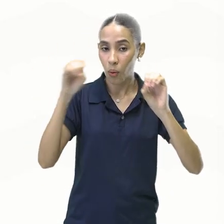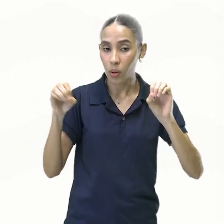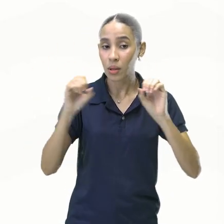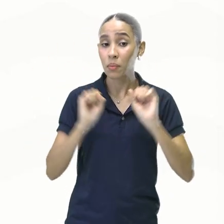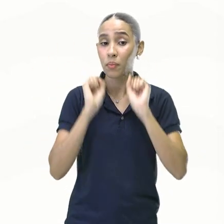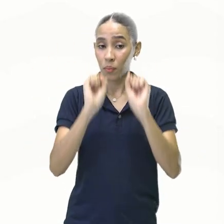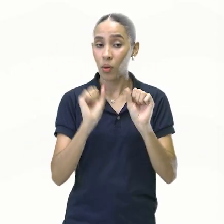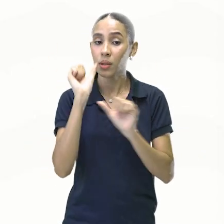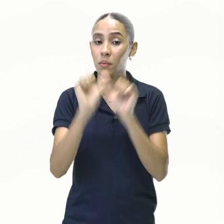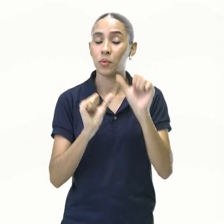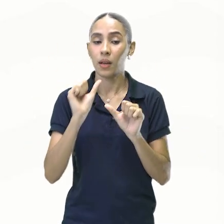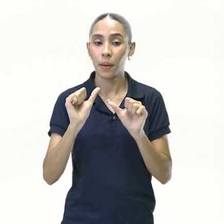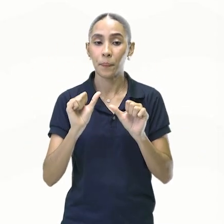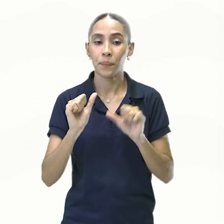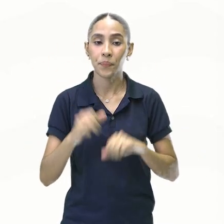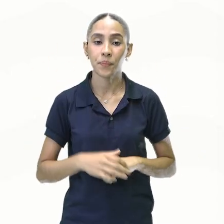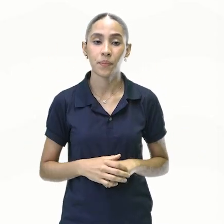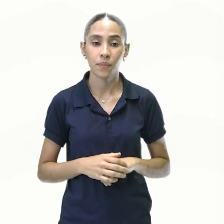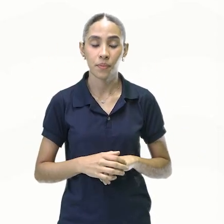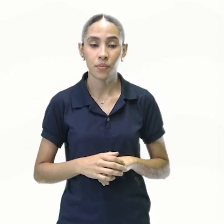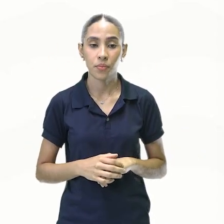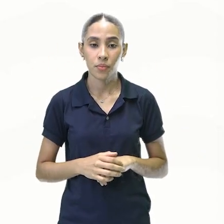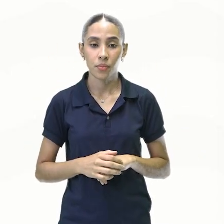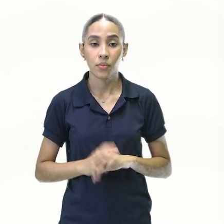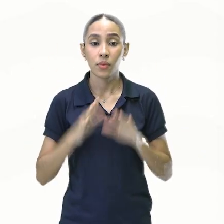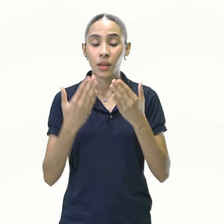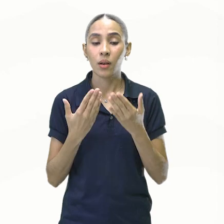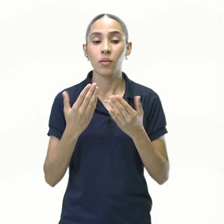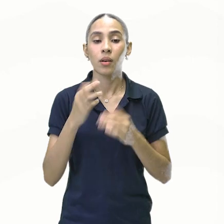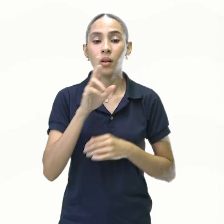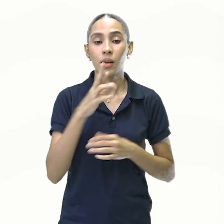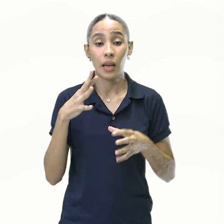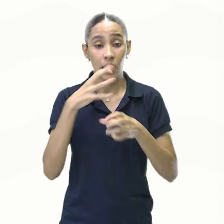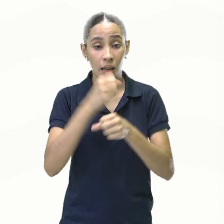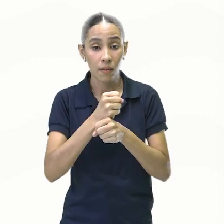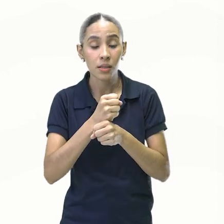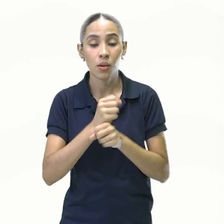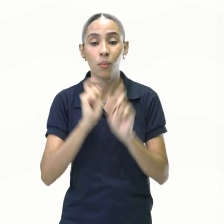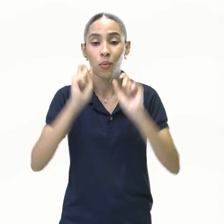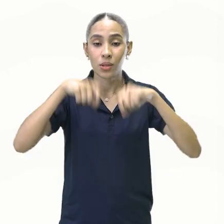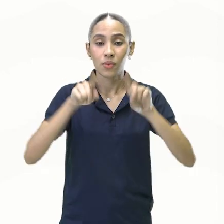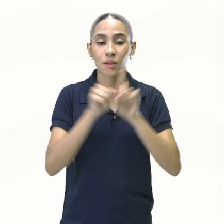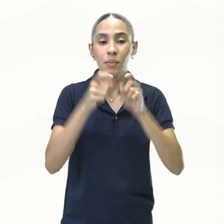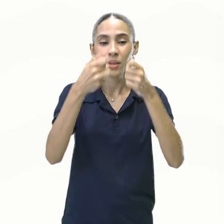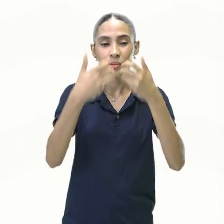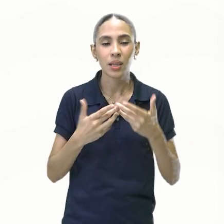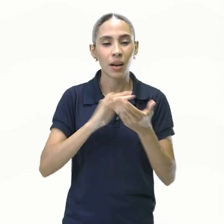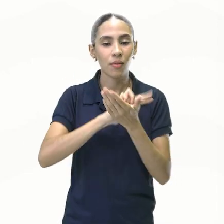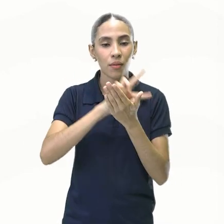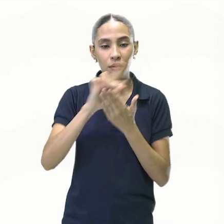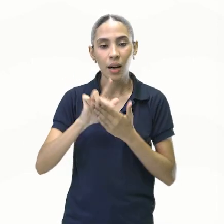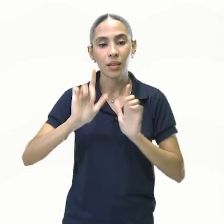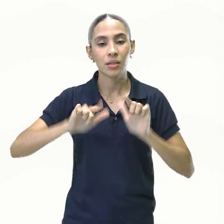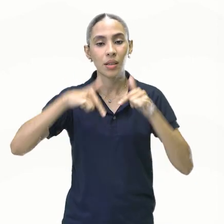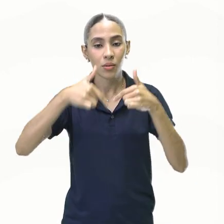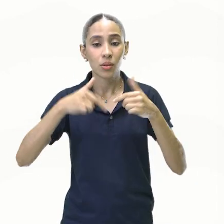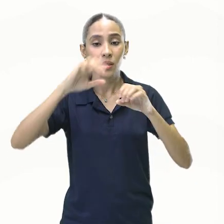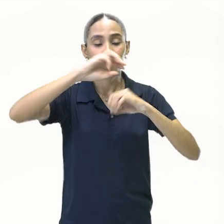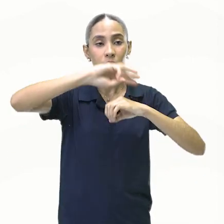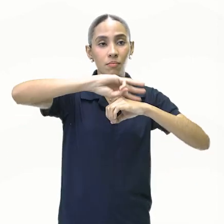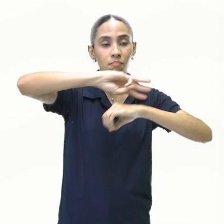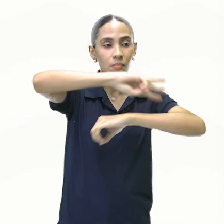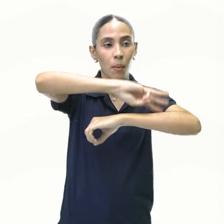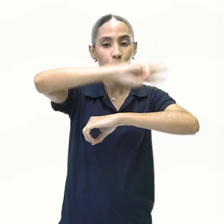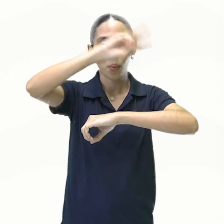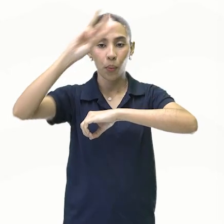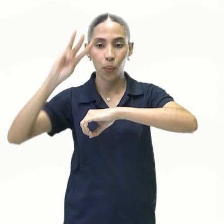se modificar. Através da refração, é possível explicar inúmeros efeitos, como o arco-íris, a cor